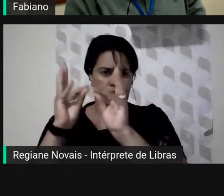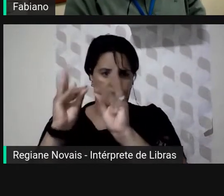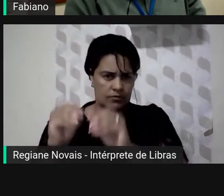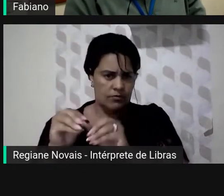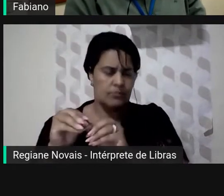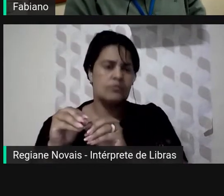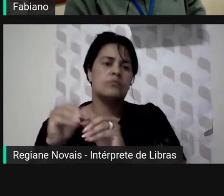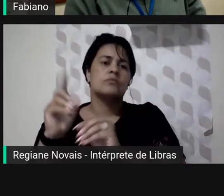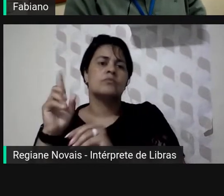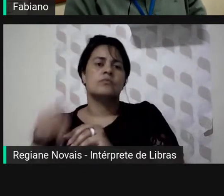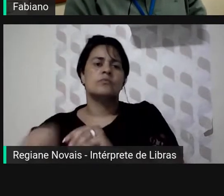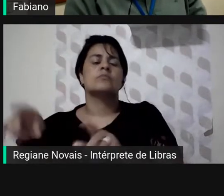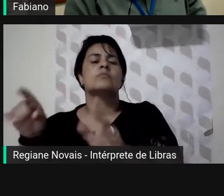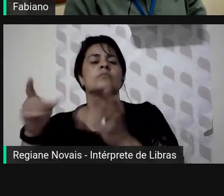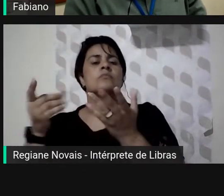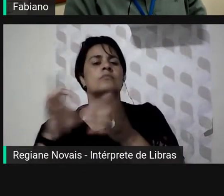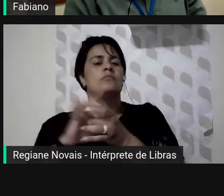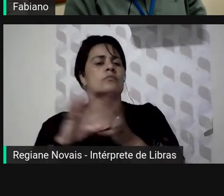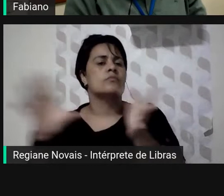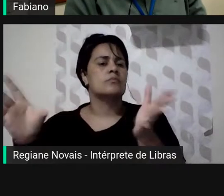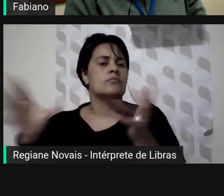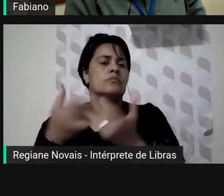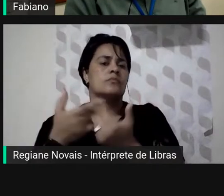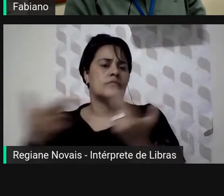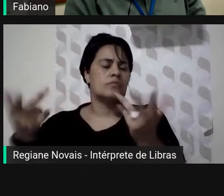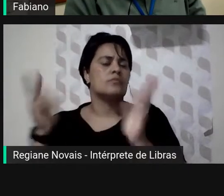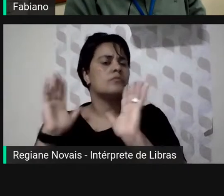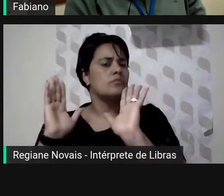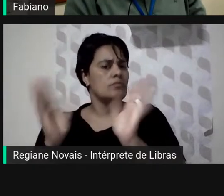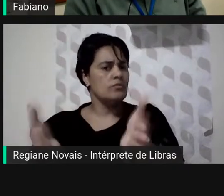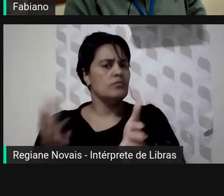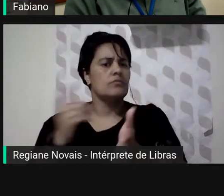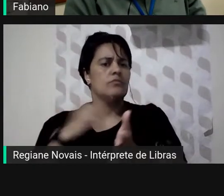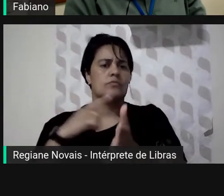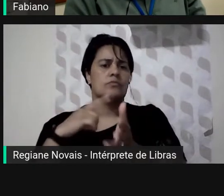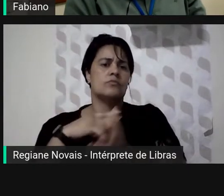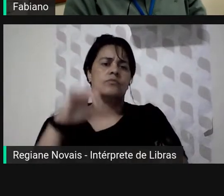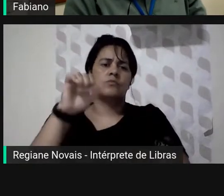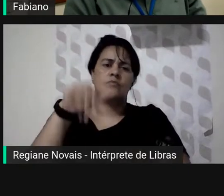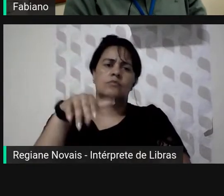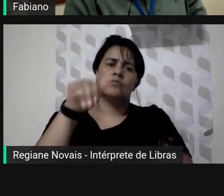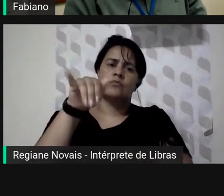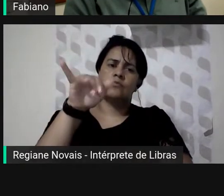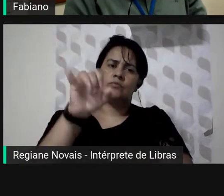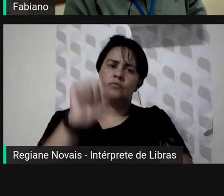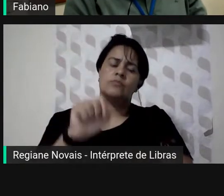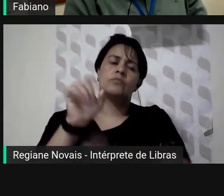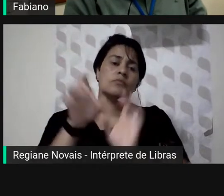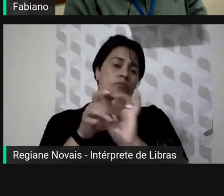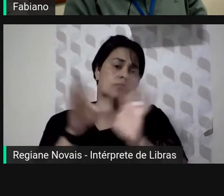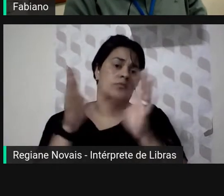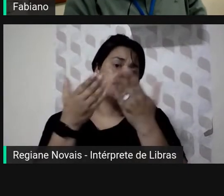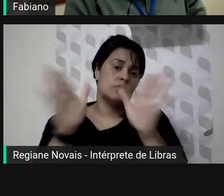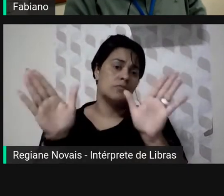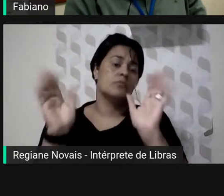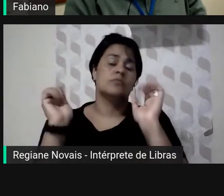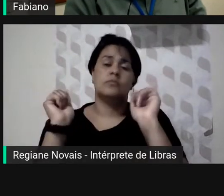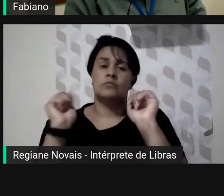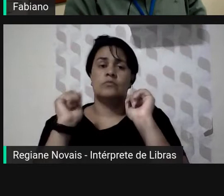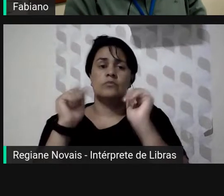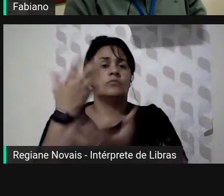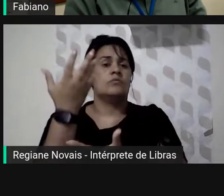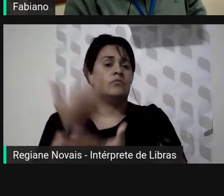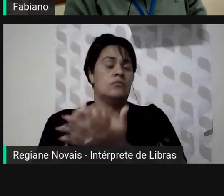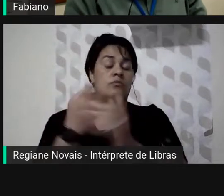disponível esse índice onomástico ele está disponível em dados abertos pode se baixar lá só que você não vincula